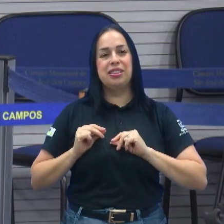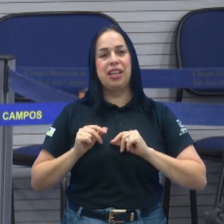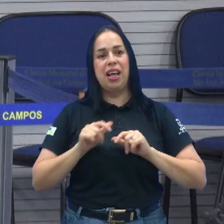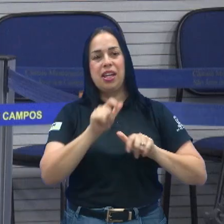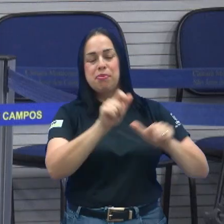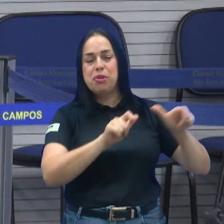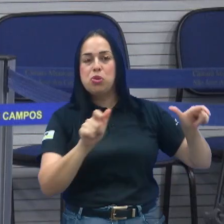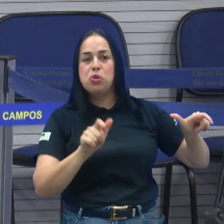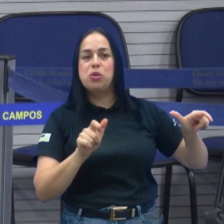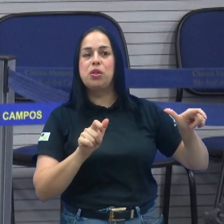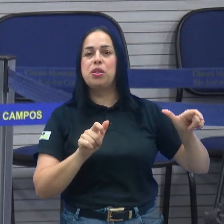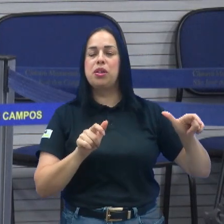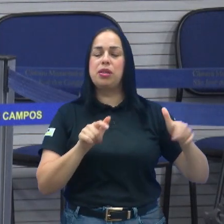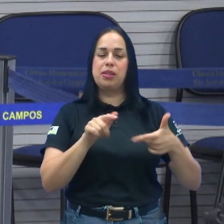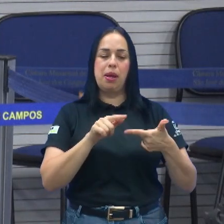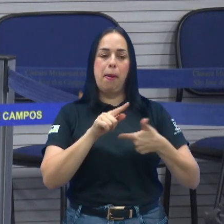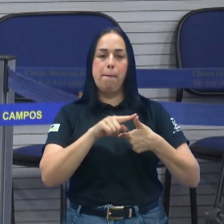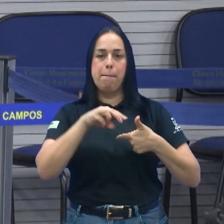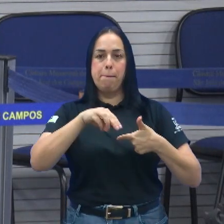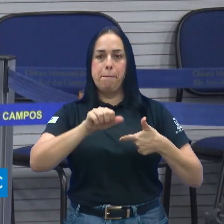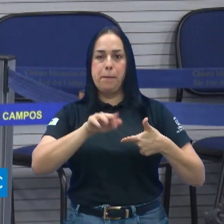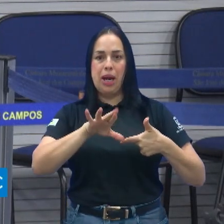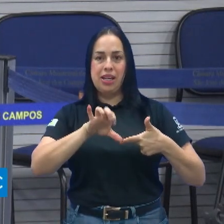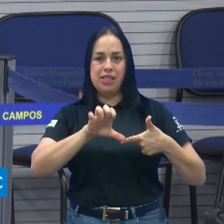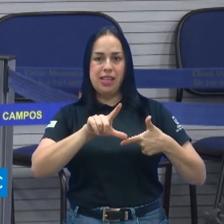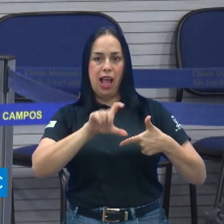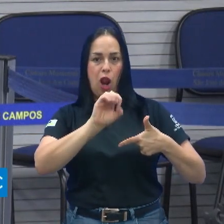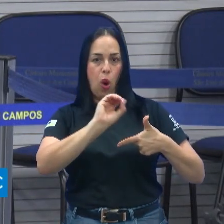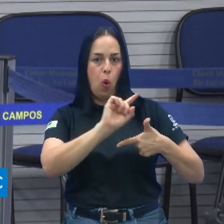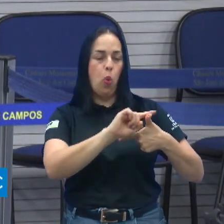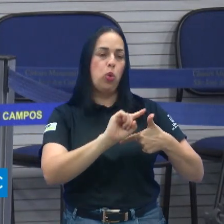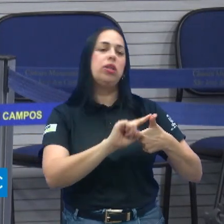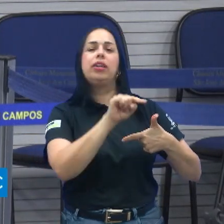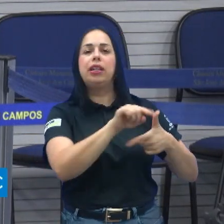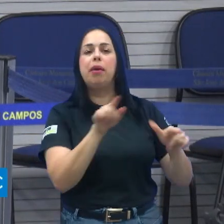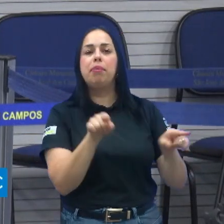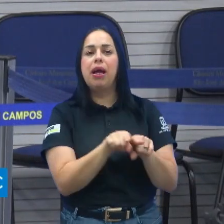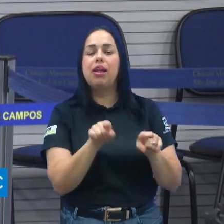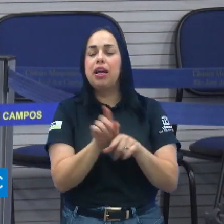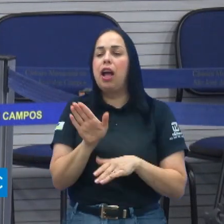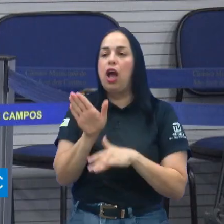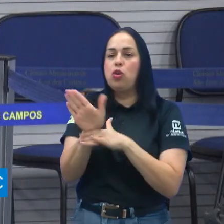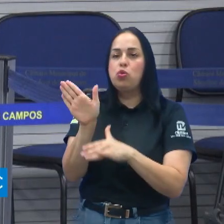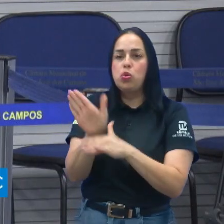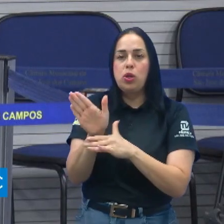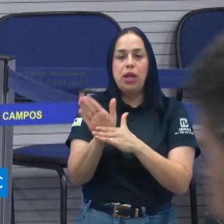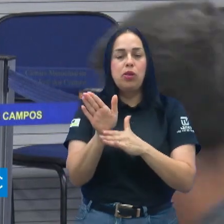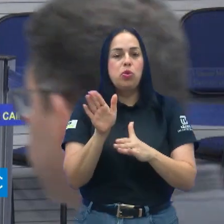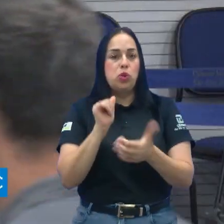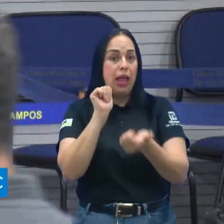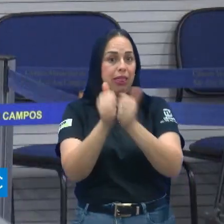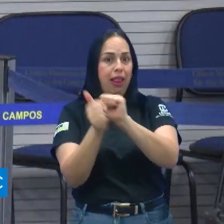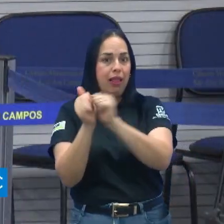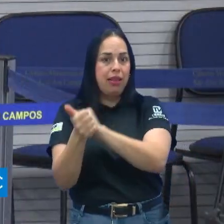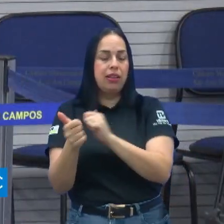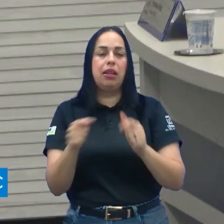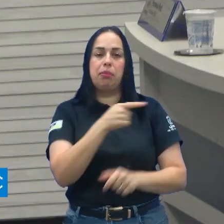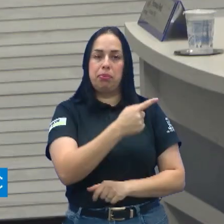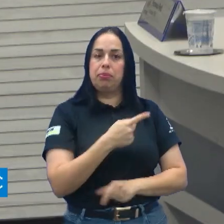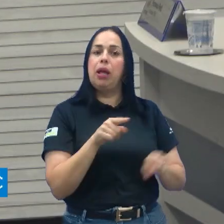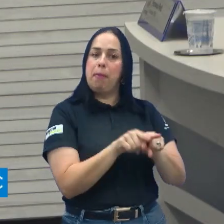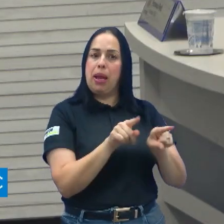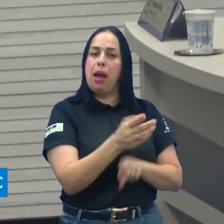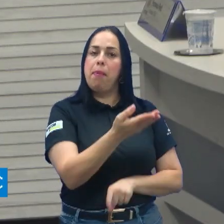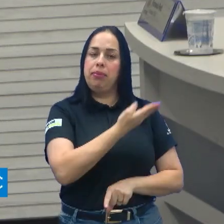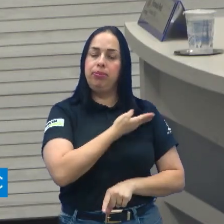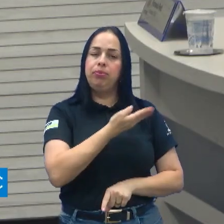envolvidas, ao Marcelo, em especial lá da Suplemente, que é o cara que também aí ajuda bastante os atletas, nosso amigo aqui também.